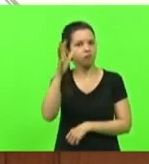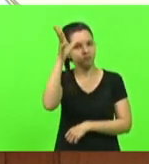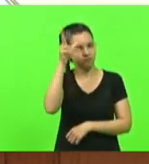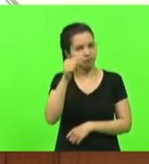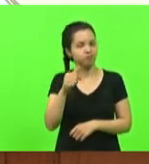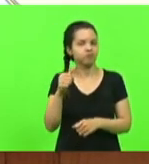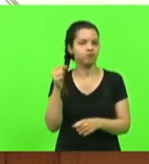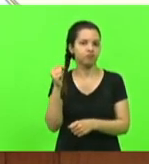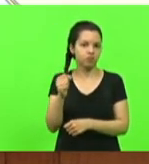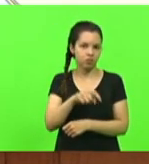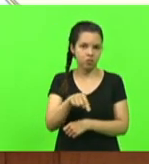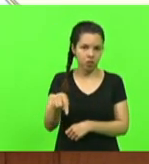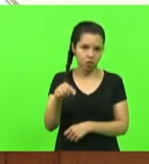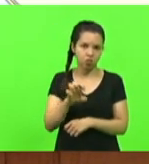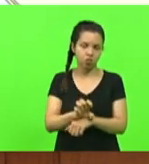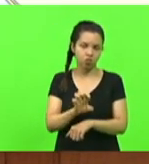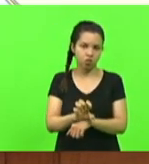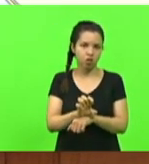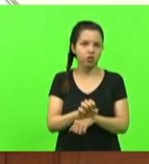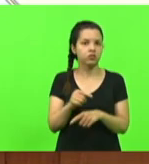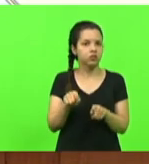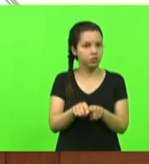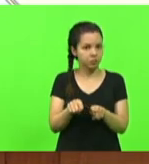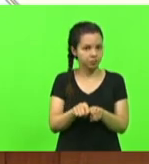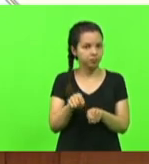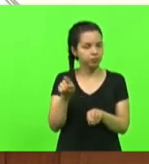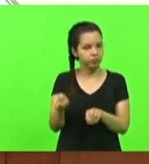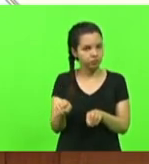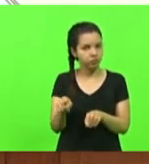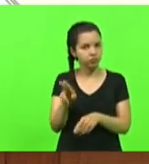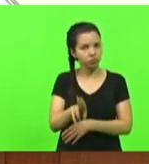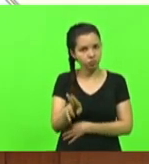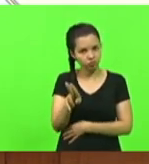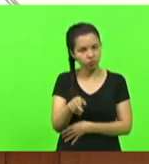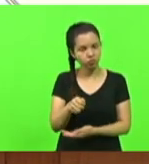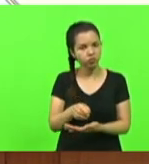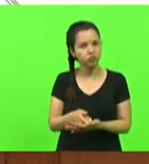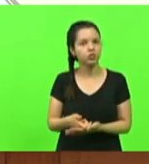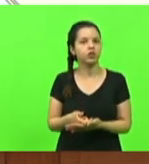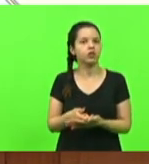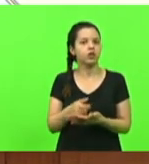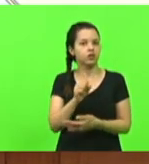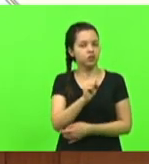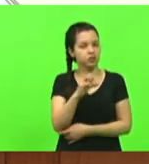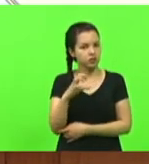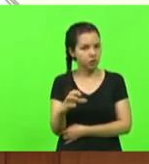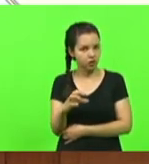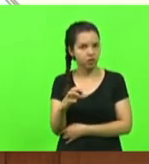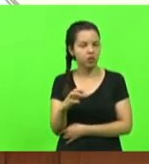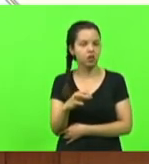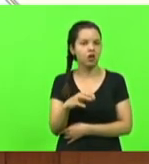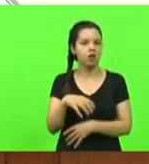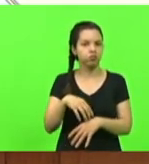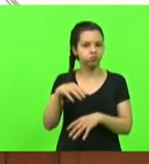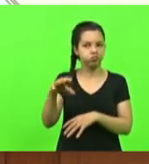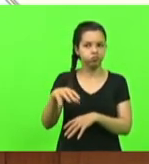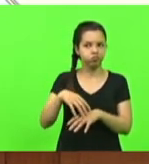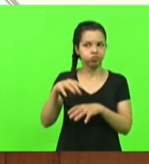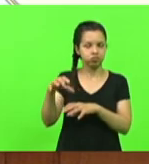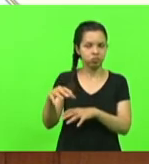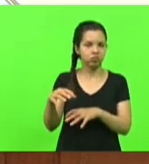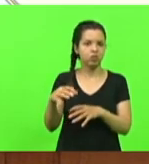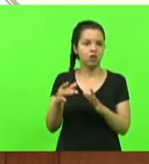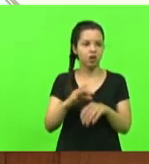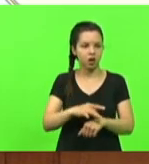até para fazer justiça com o consumidor. Santa Catarina é um importador de carne bovina. Queira